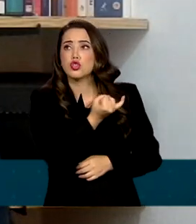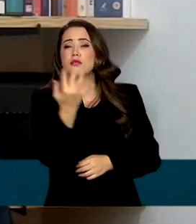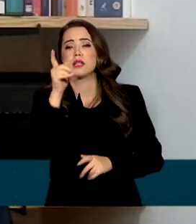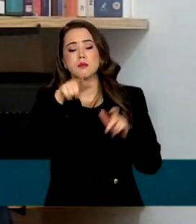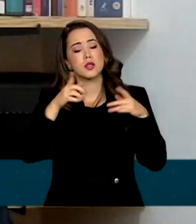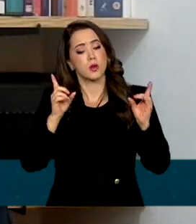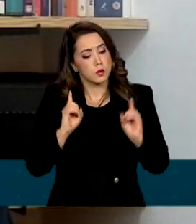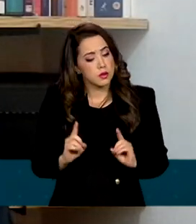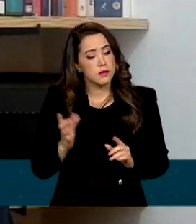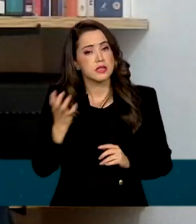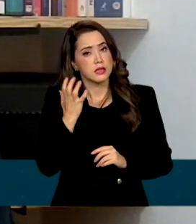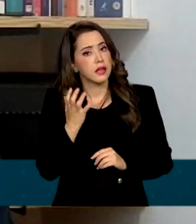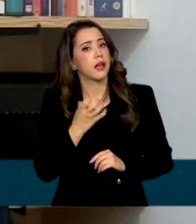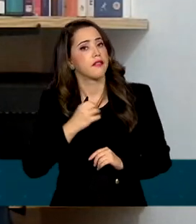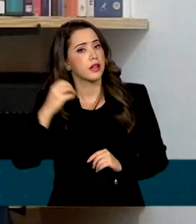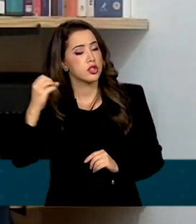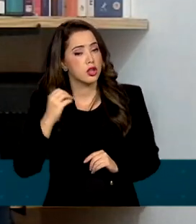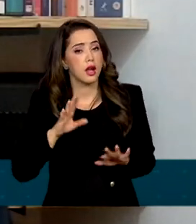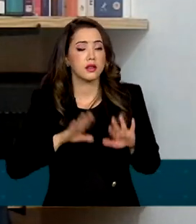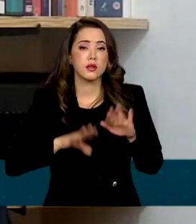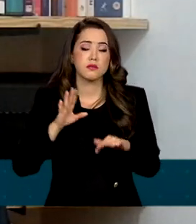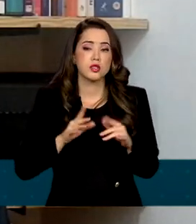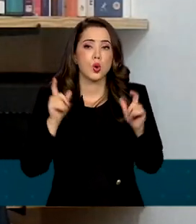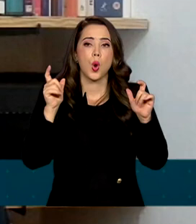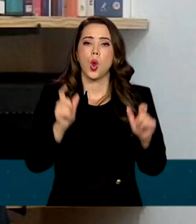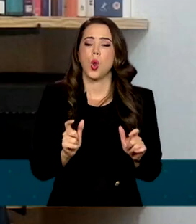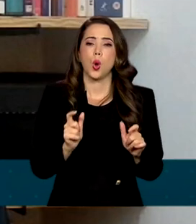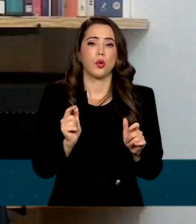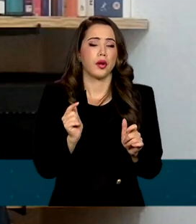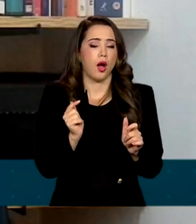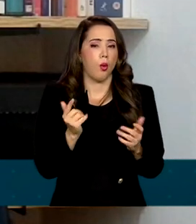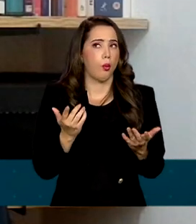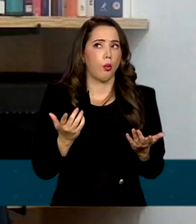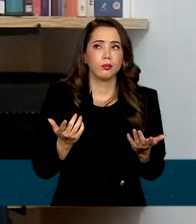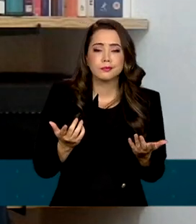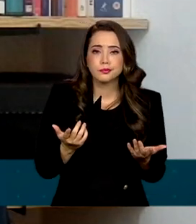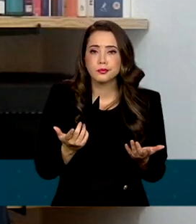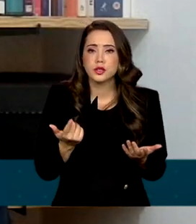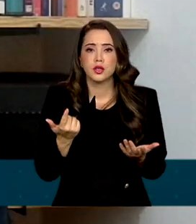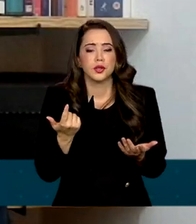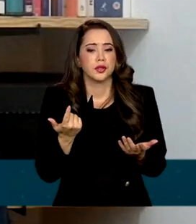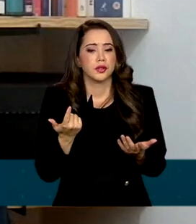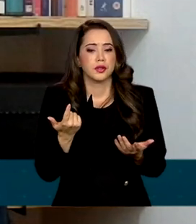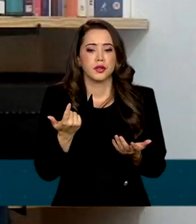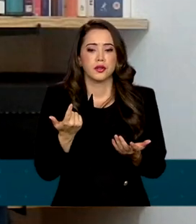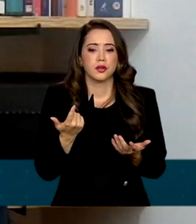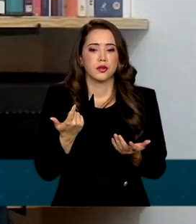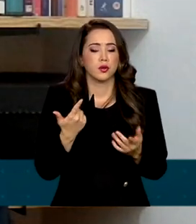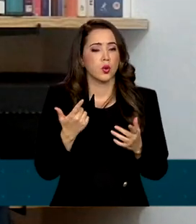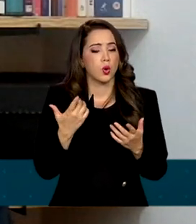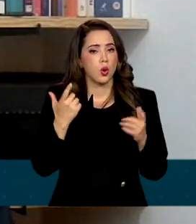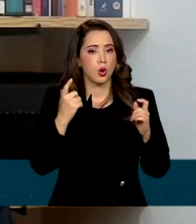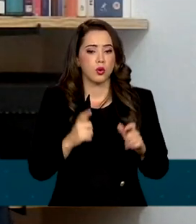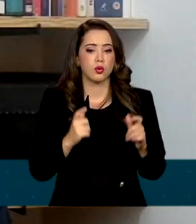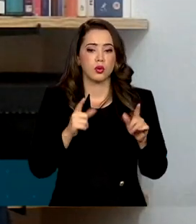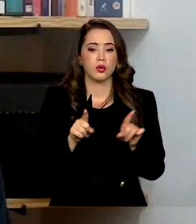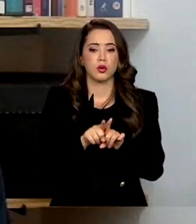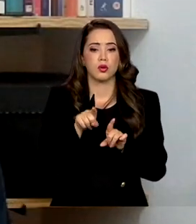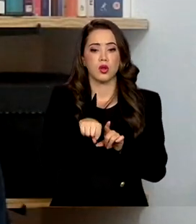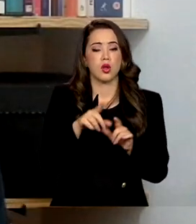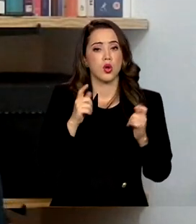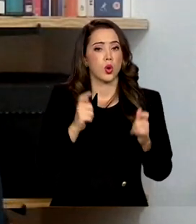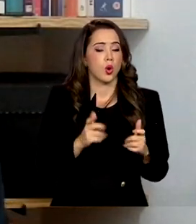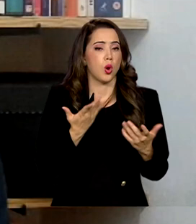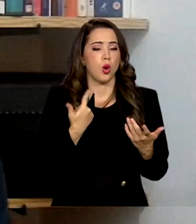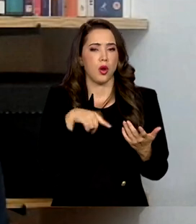Então, se o lugar, sem ter esse lugar, tem clientes, ganhar dinheiro, então ele